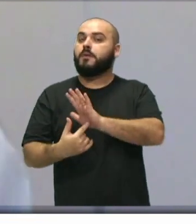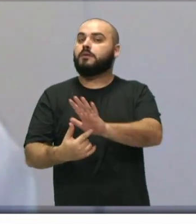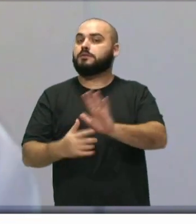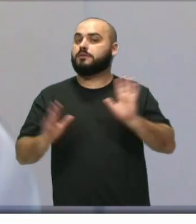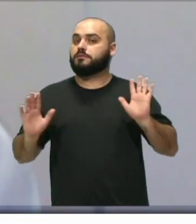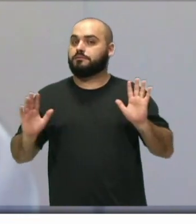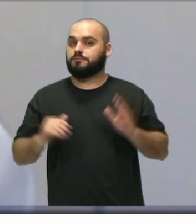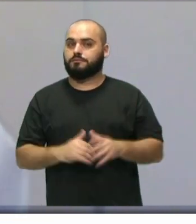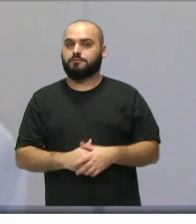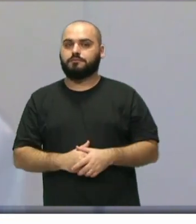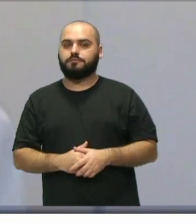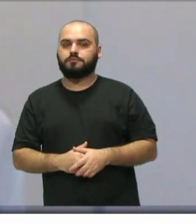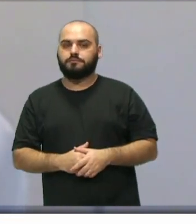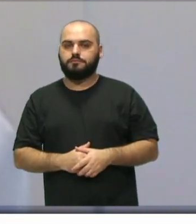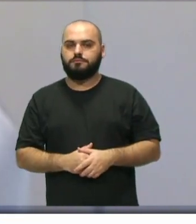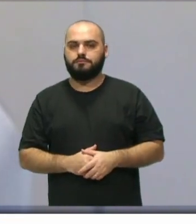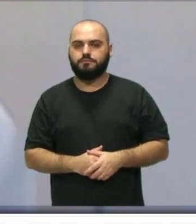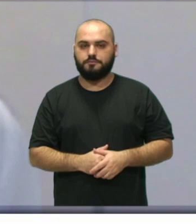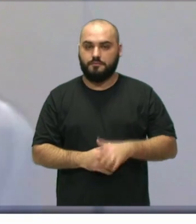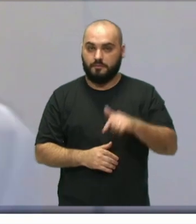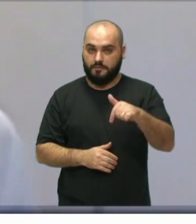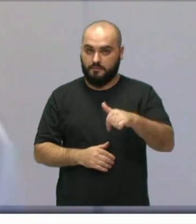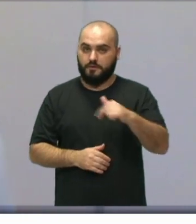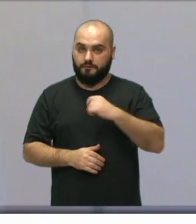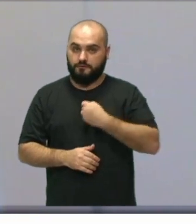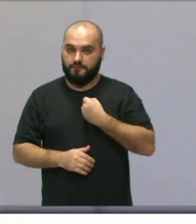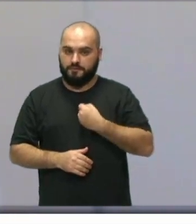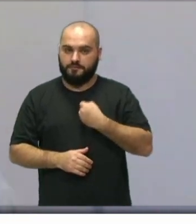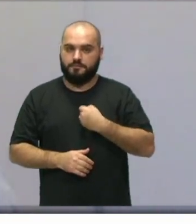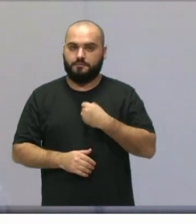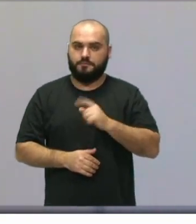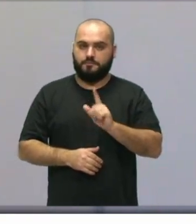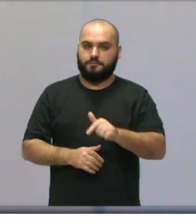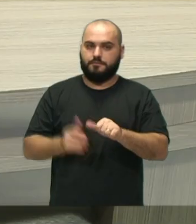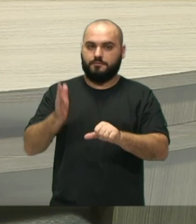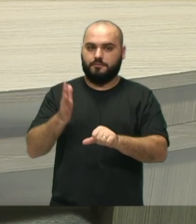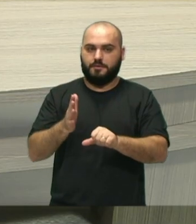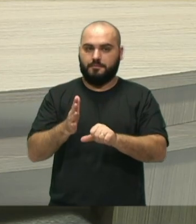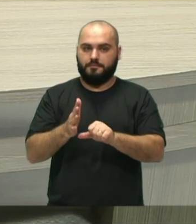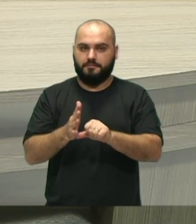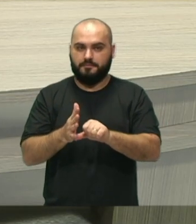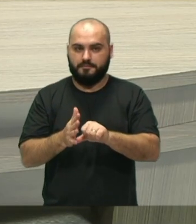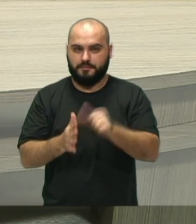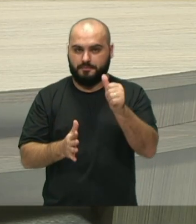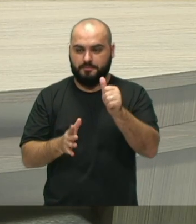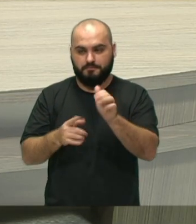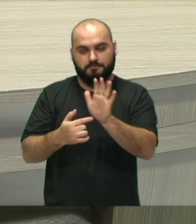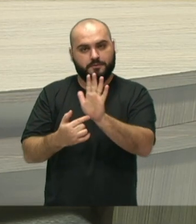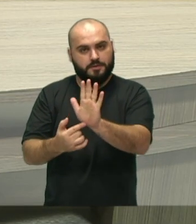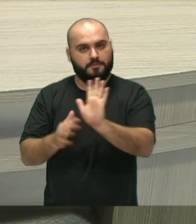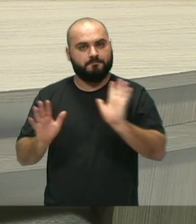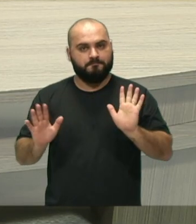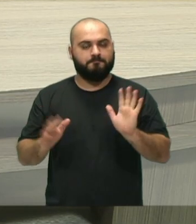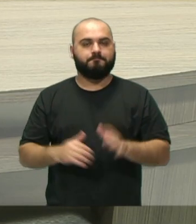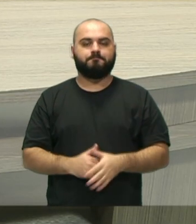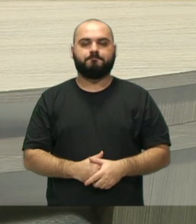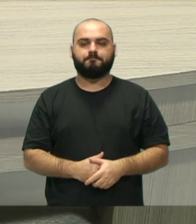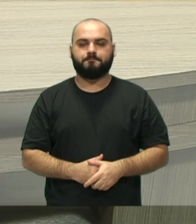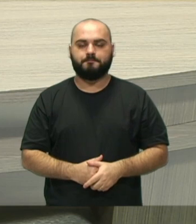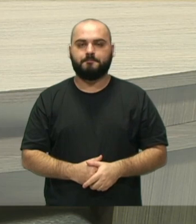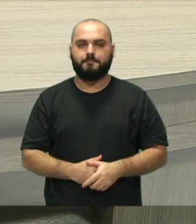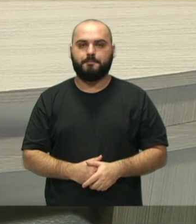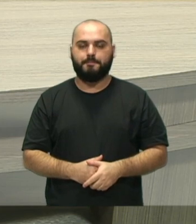somos aquilo que o nosso meio é. Isso é o primeiro apontamento. O